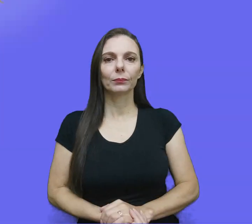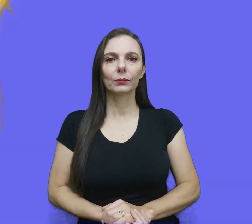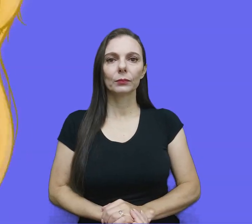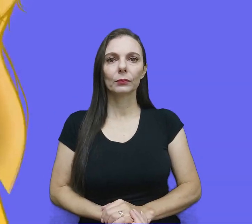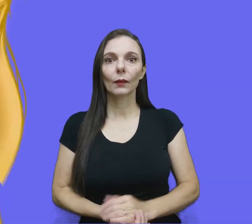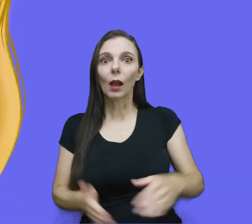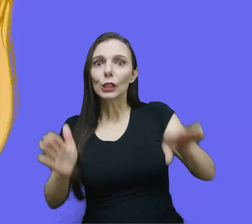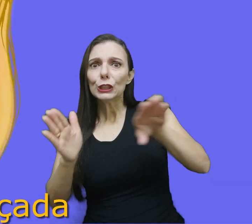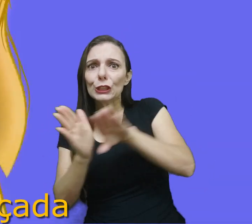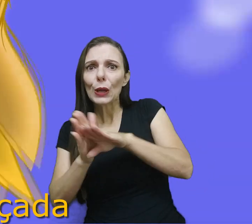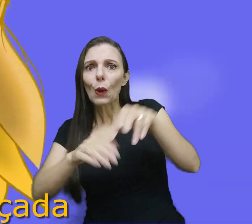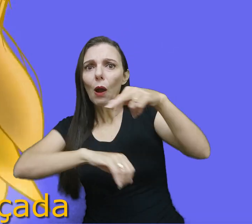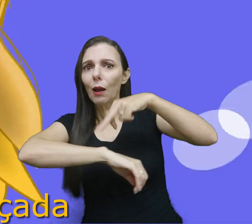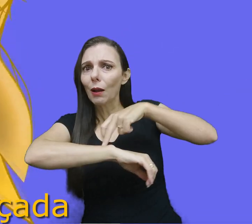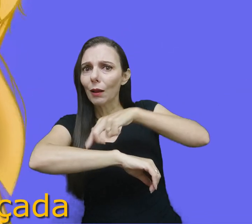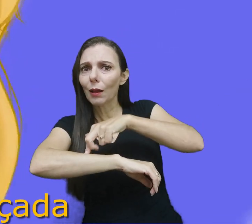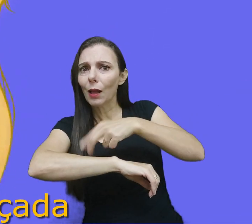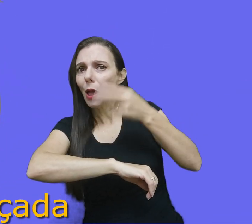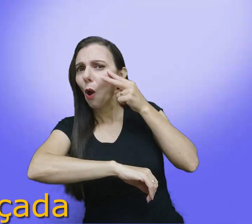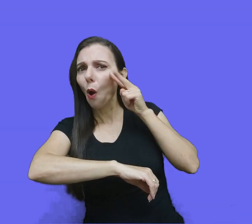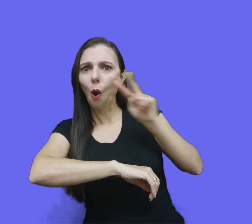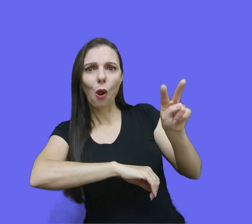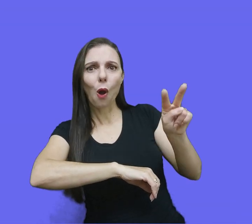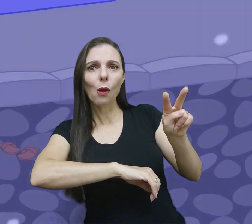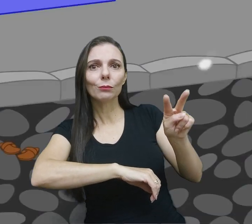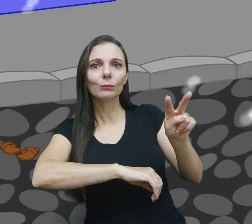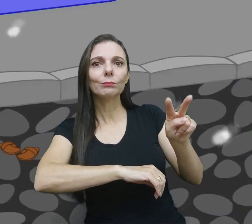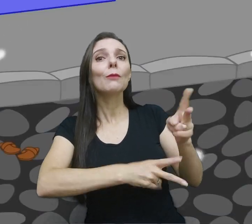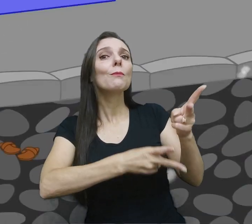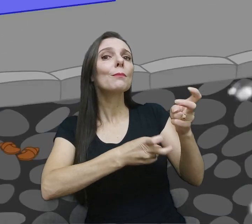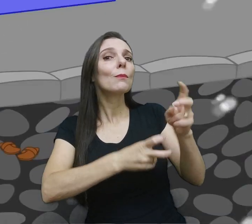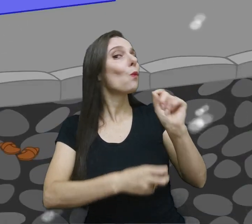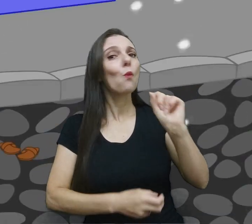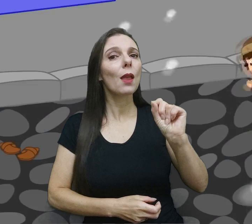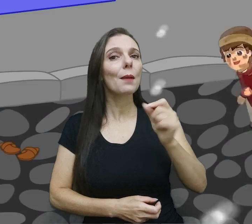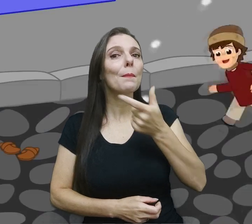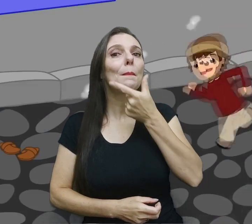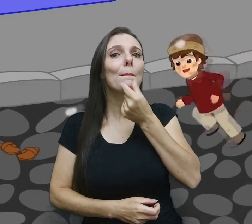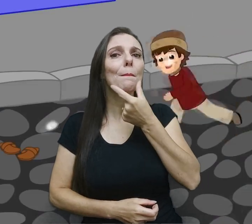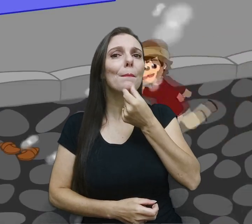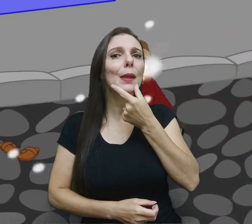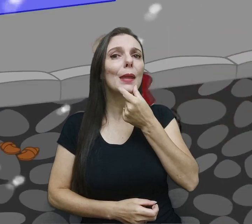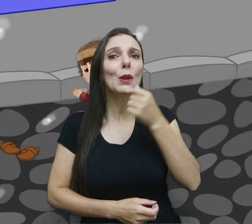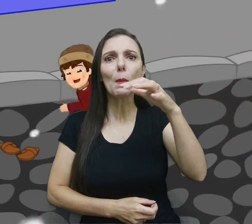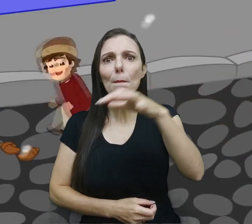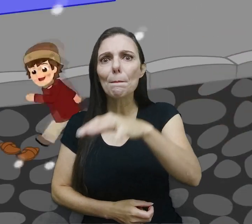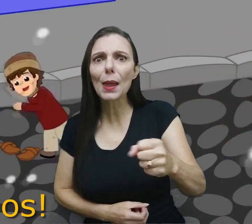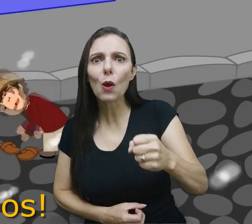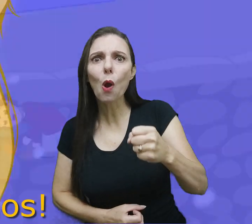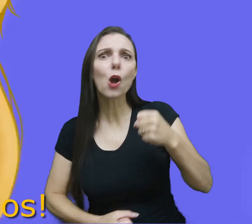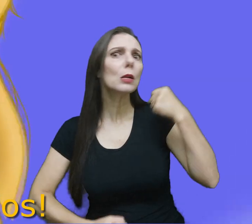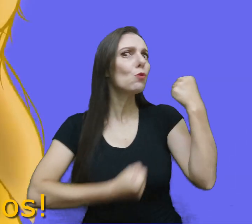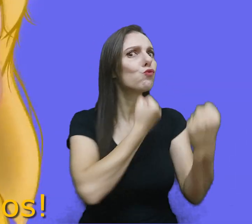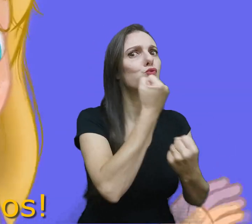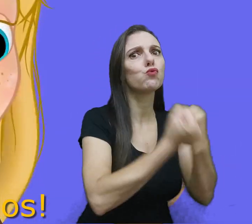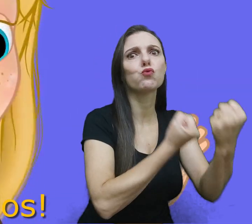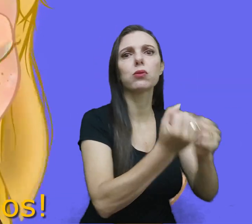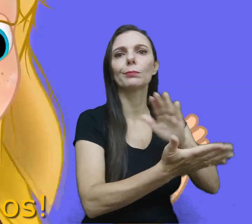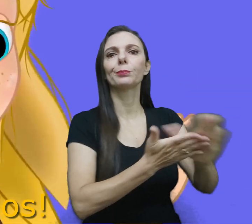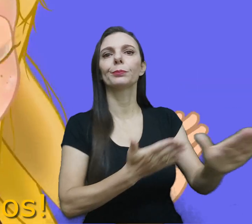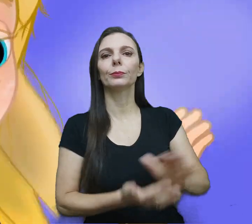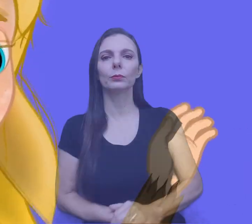seus pés. Quando ela estava na calçada, ela se virou e olhou. E viu um garoto correndo com